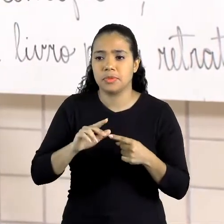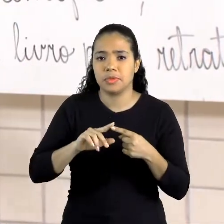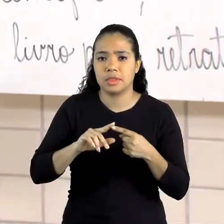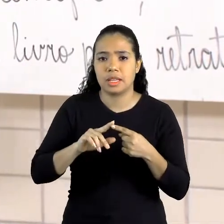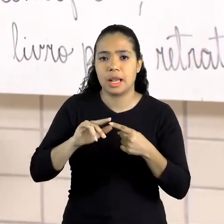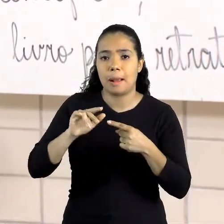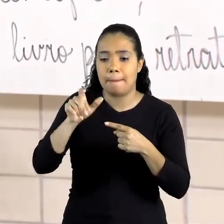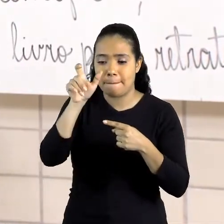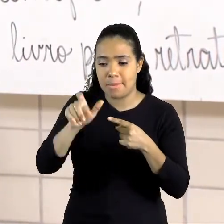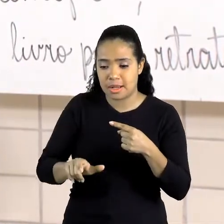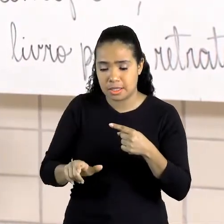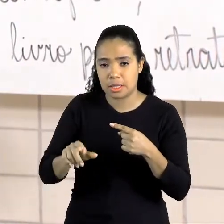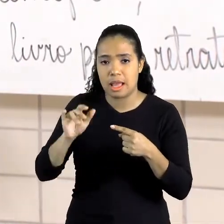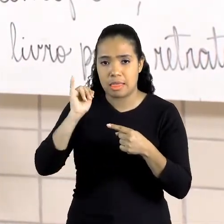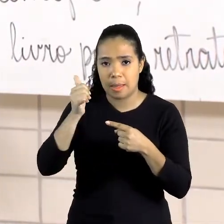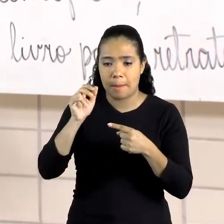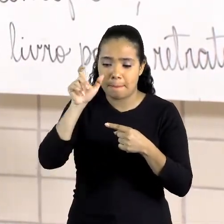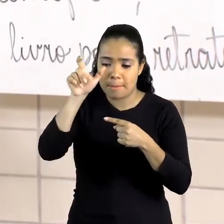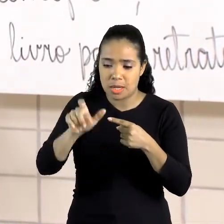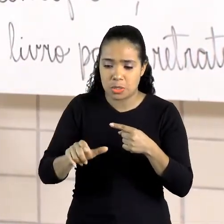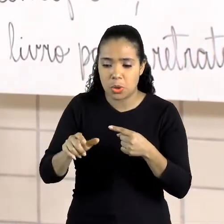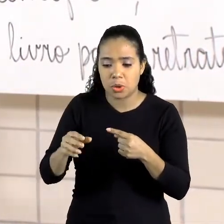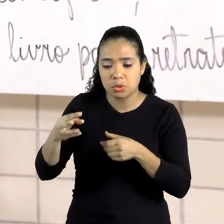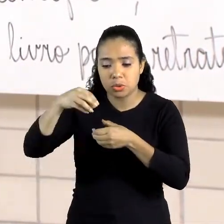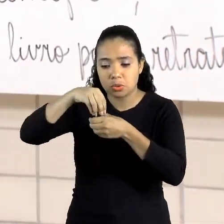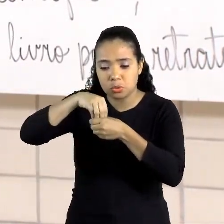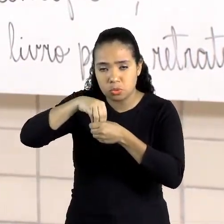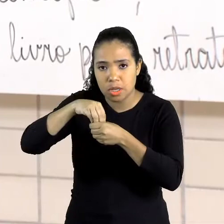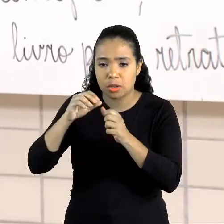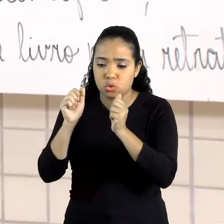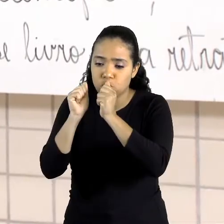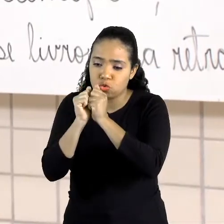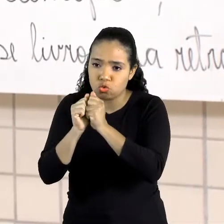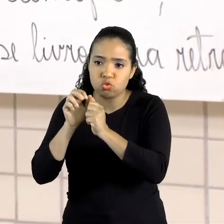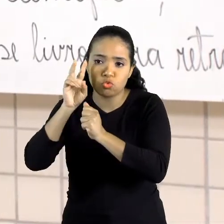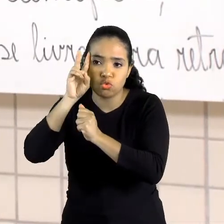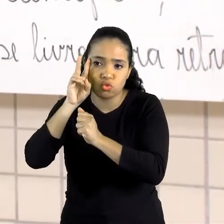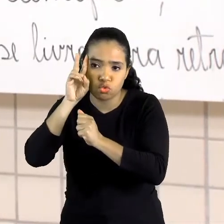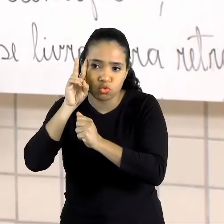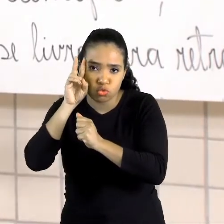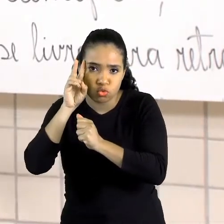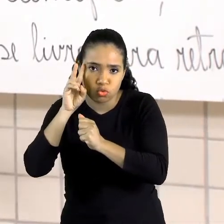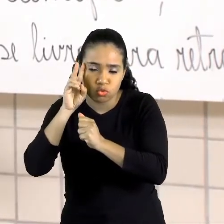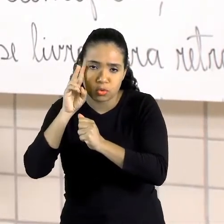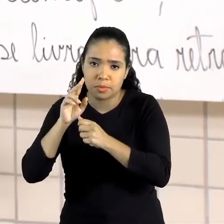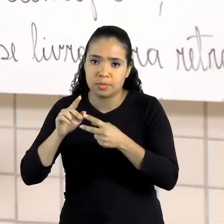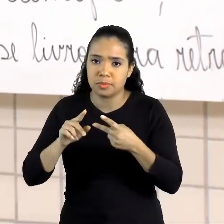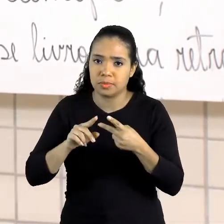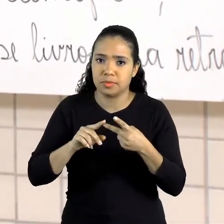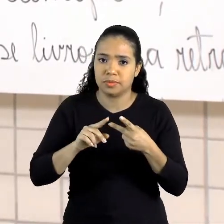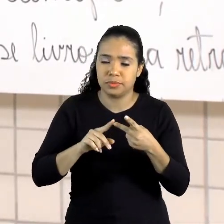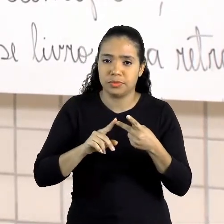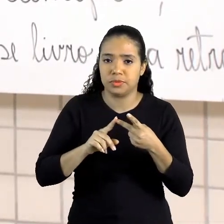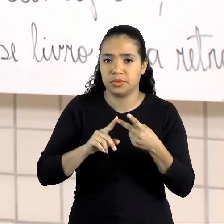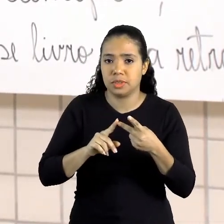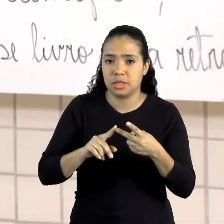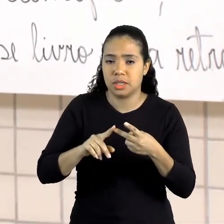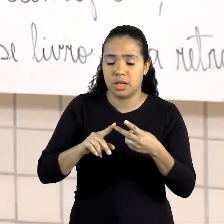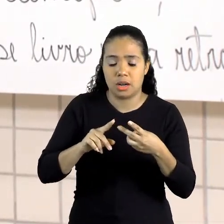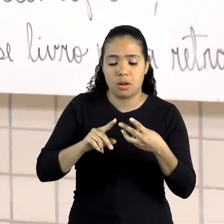história. O narrador-observador ele não faz parte daquela narrativa, ele apenas conta. E o